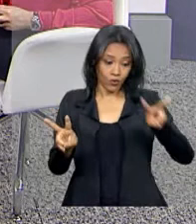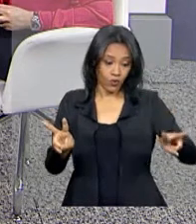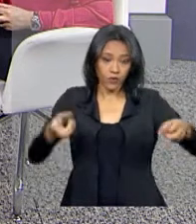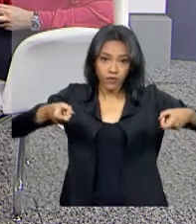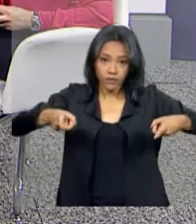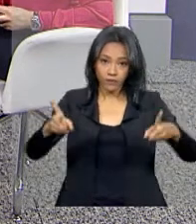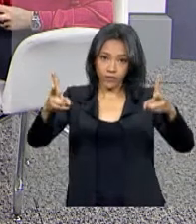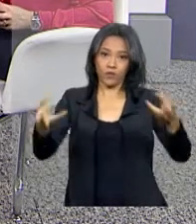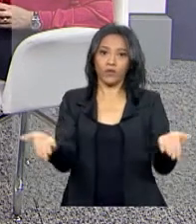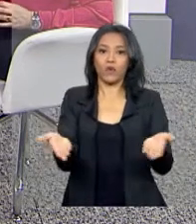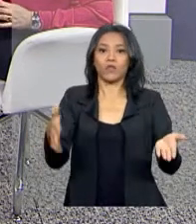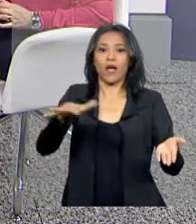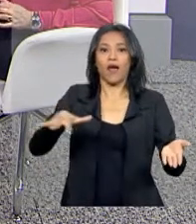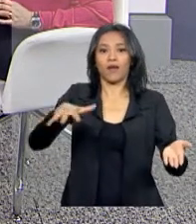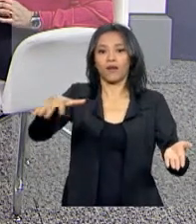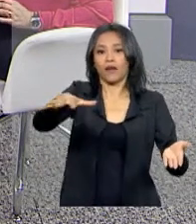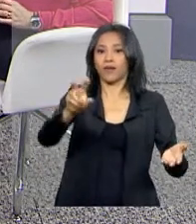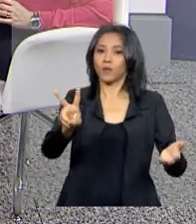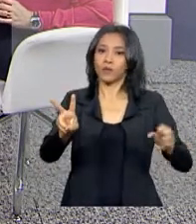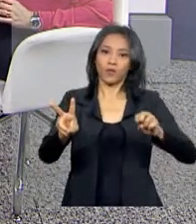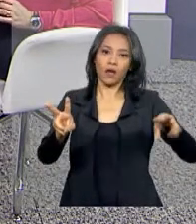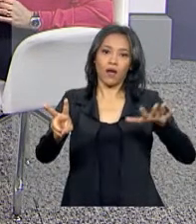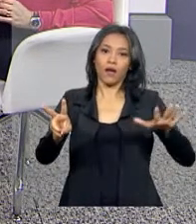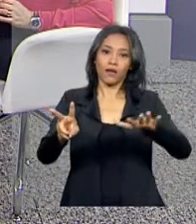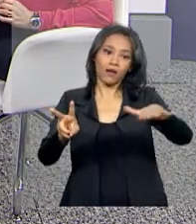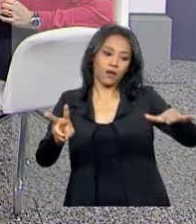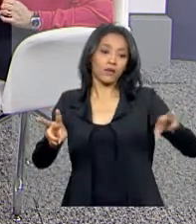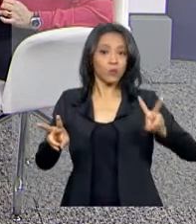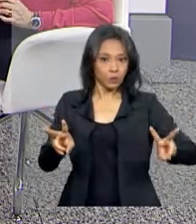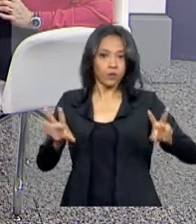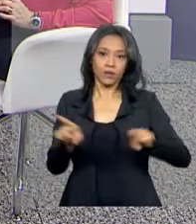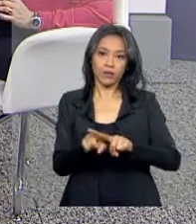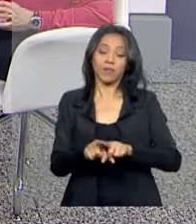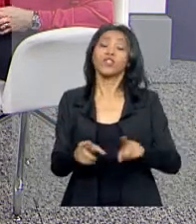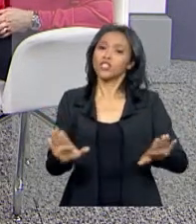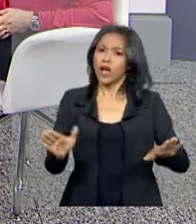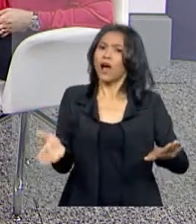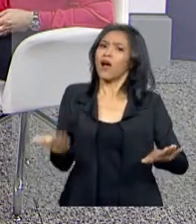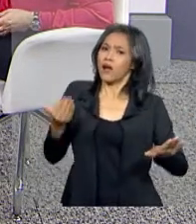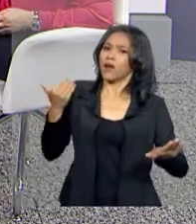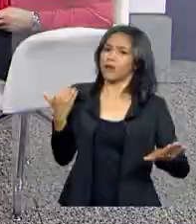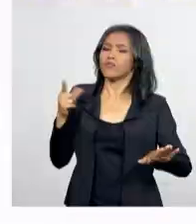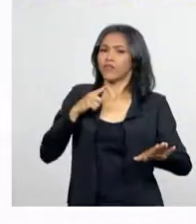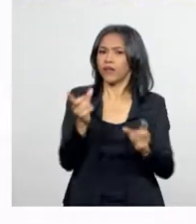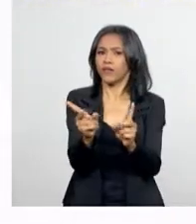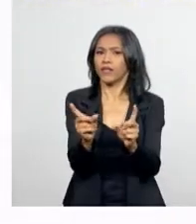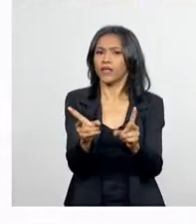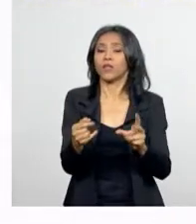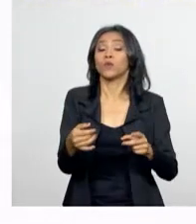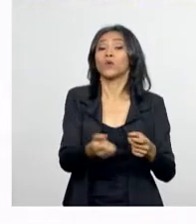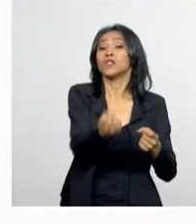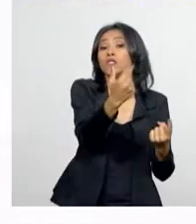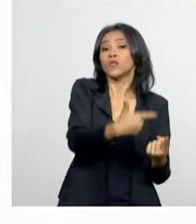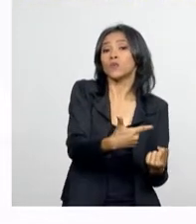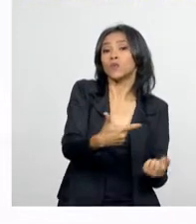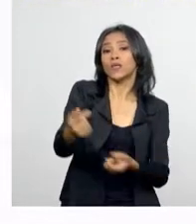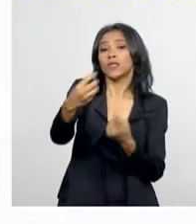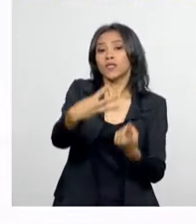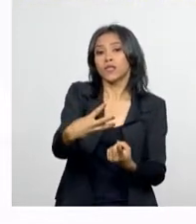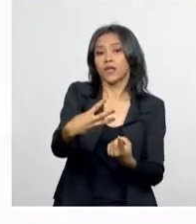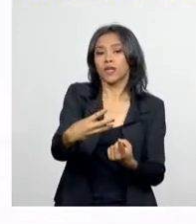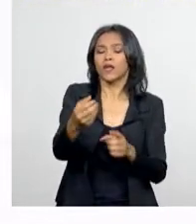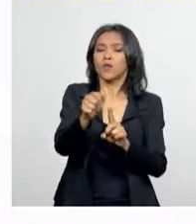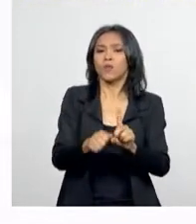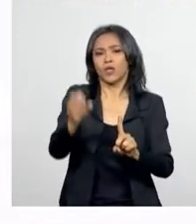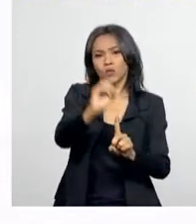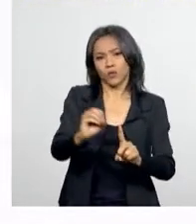a fé então já ocorreram rodadas anteriores nós tivemos a segunda e terceira rodadas em outubro de 2000 e